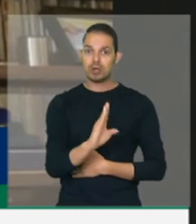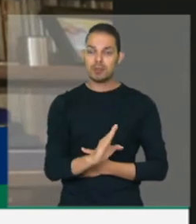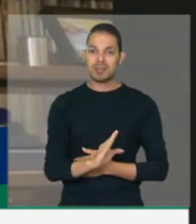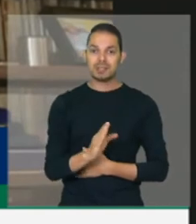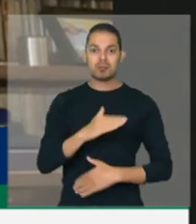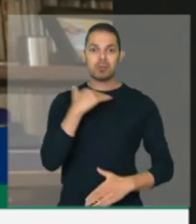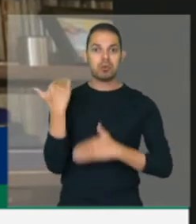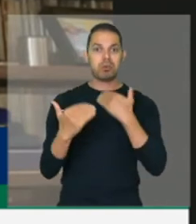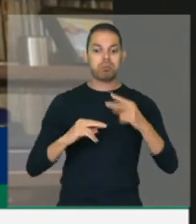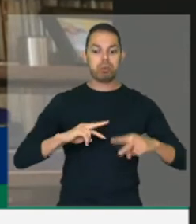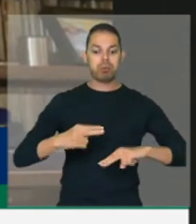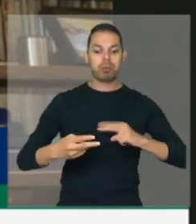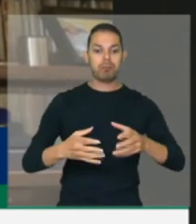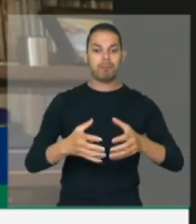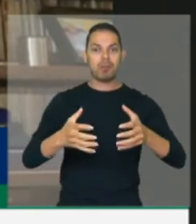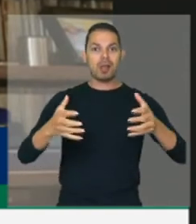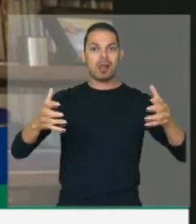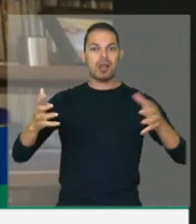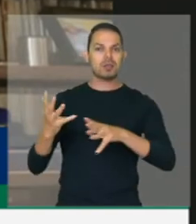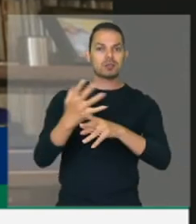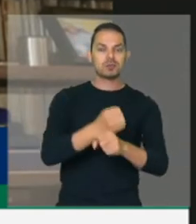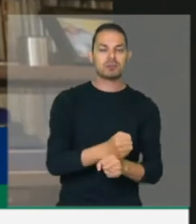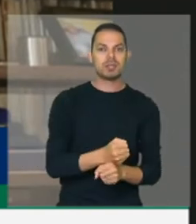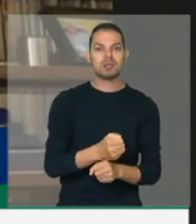de óbitos, já passamos de